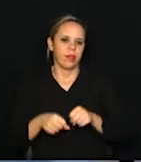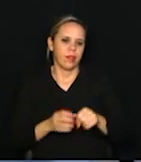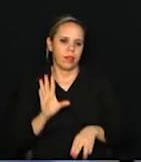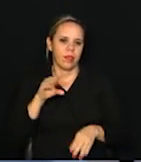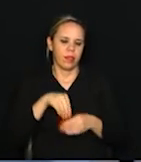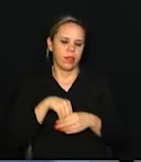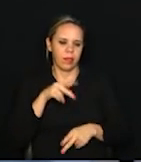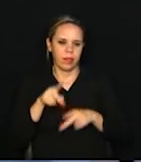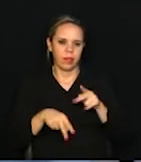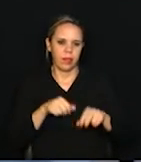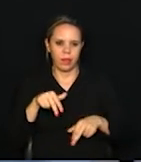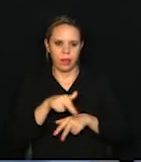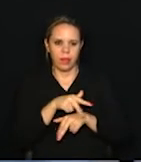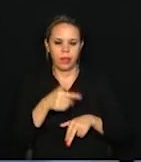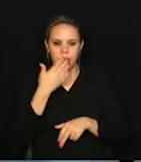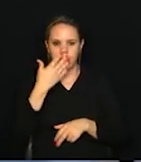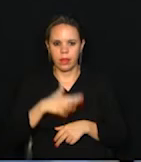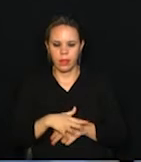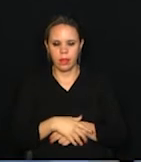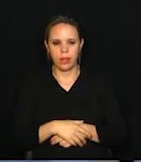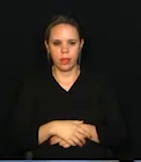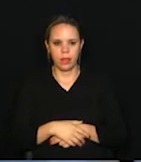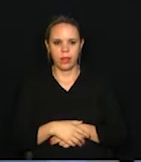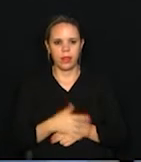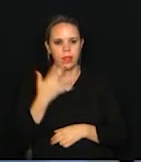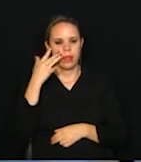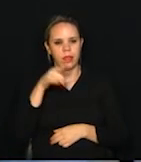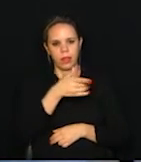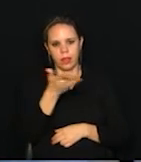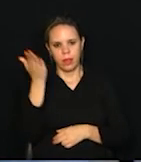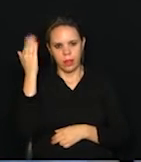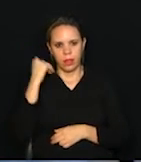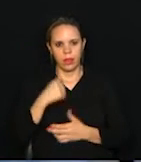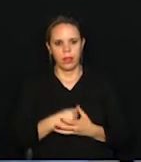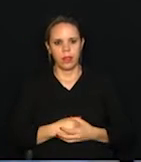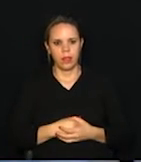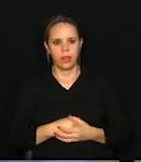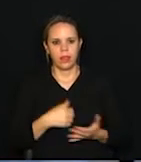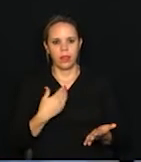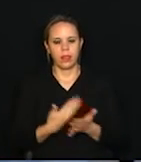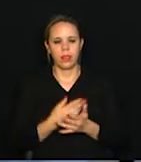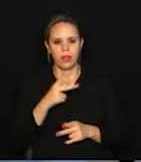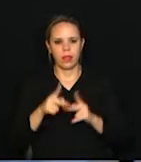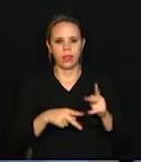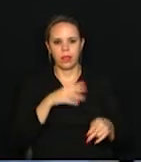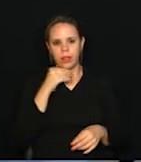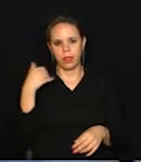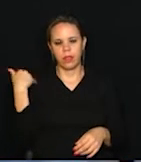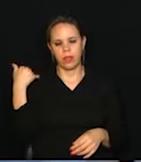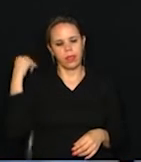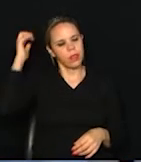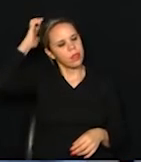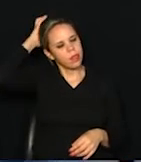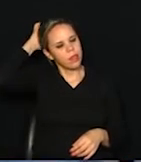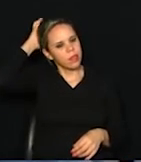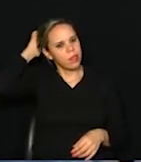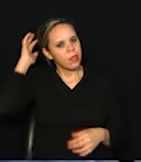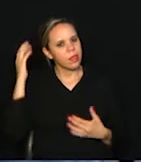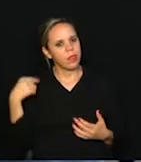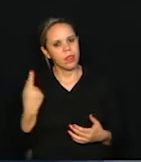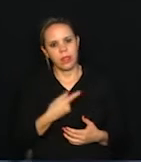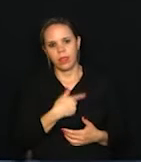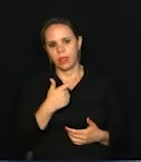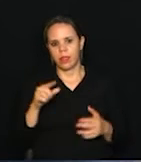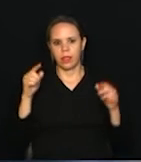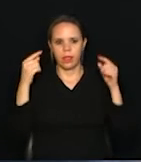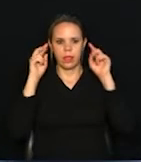os pedestres é a criança, que eu não sei se os senhores sabem, até a idade da adolescência, nós não